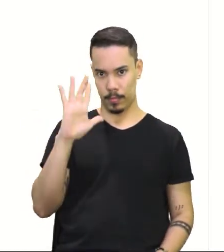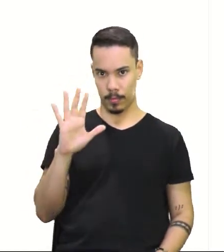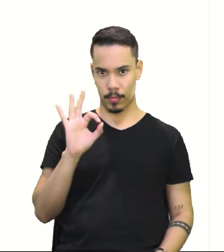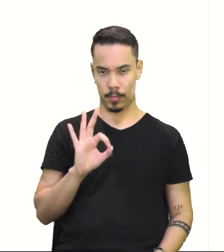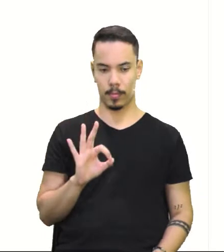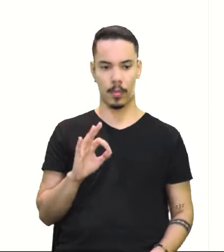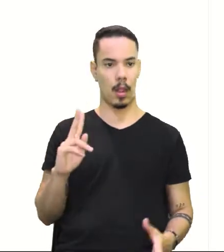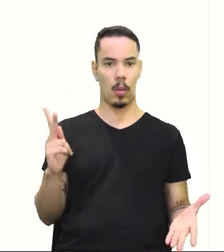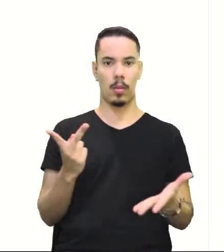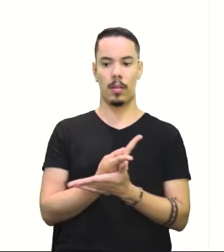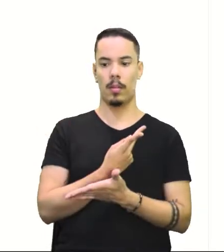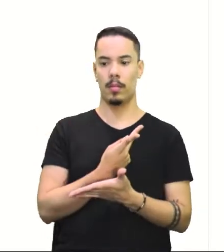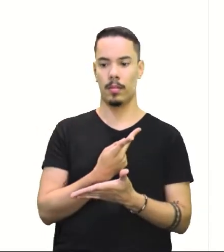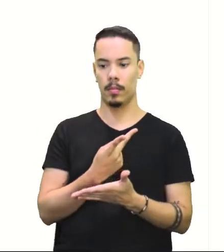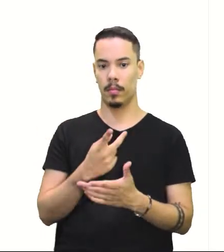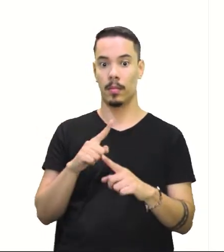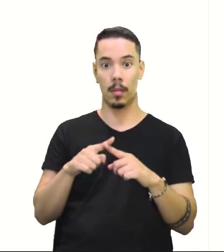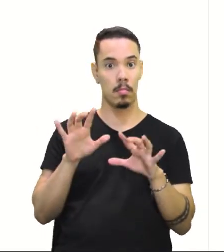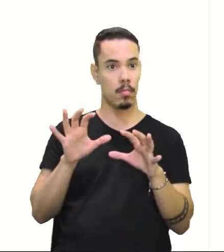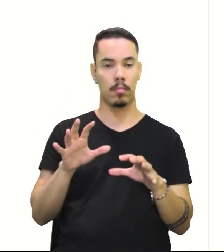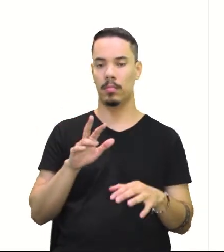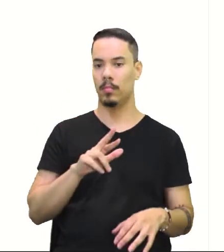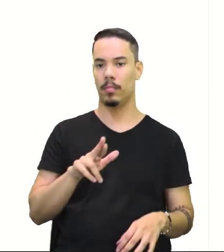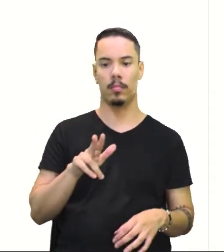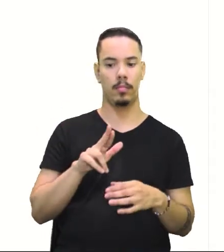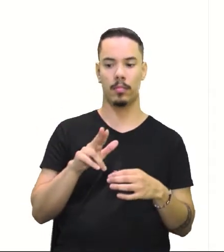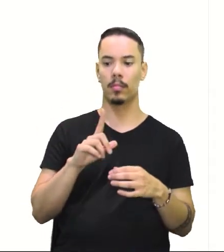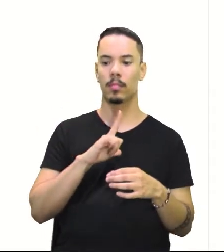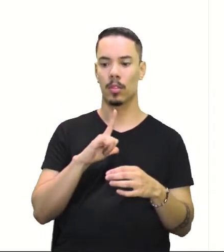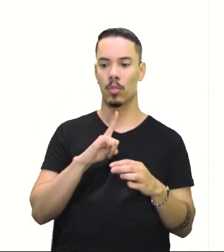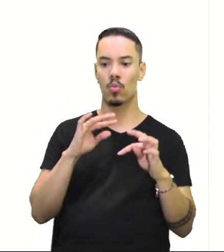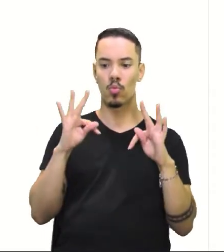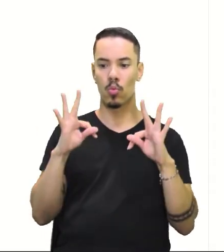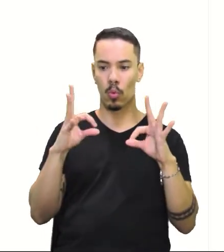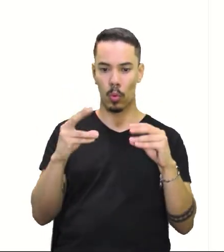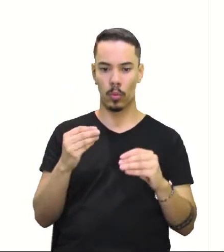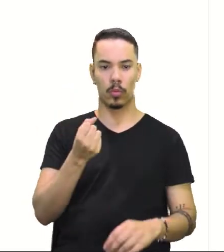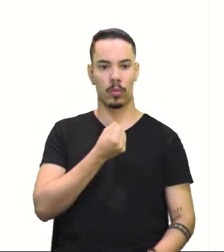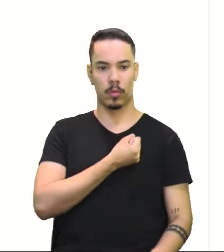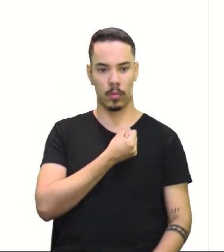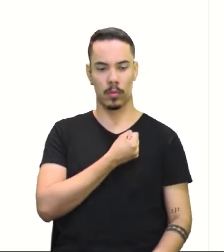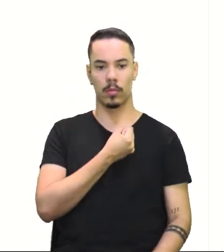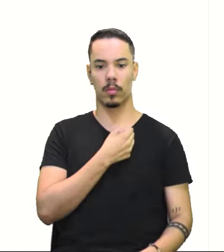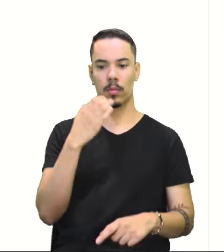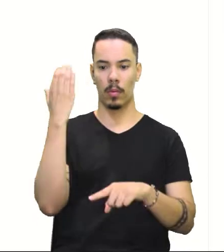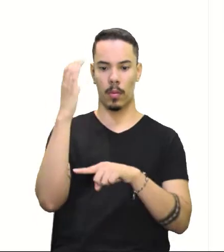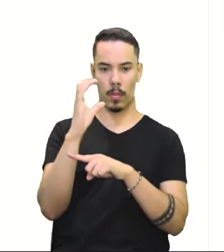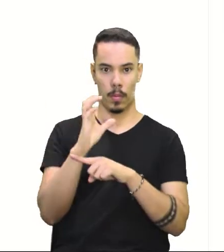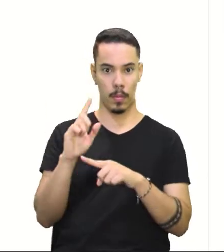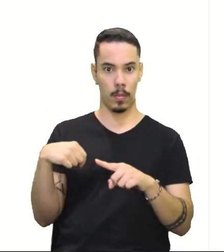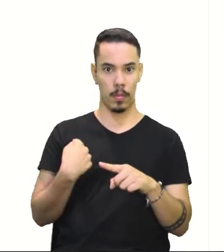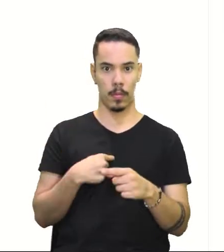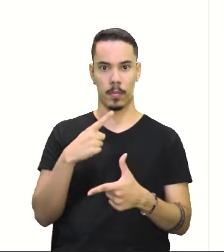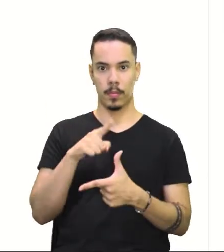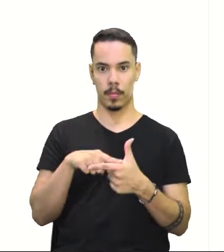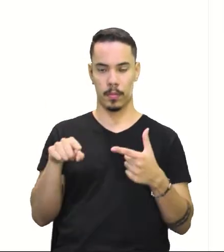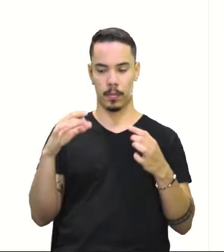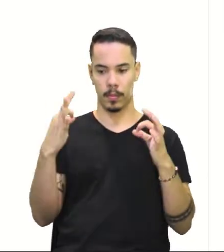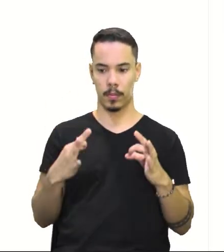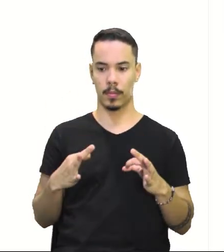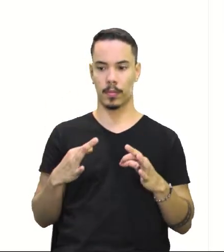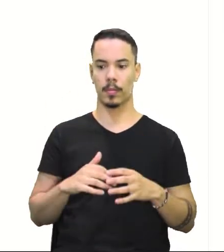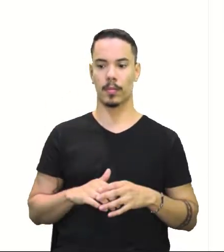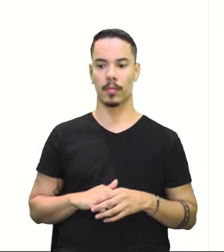Isso acontece. Mas nesse caso, não. Nesse caso, tiveram todos os valores aí para completar a nossa divisão.